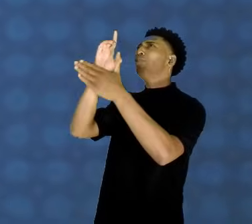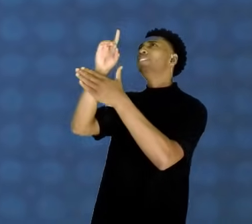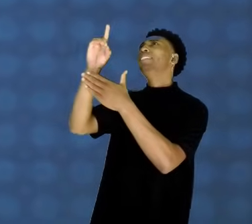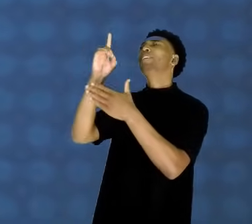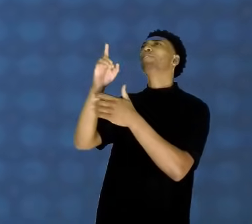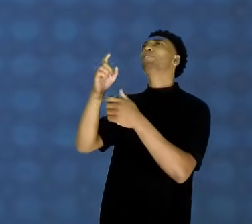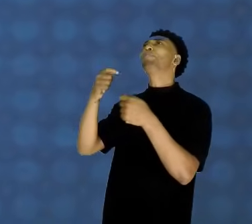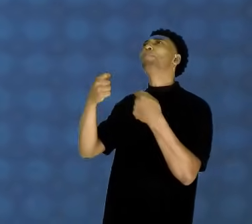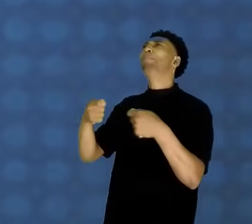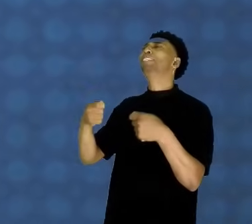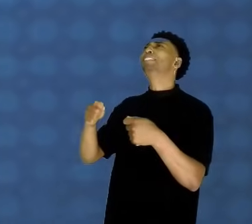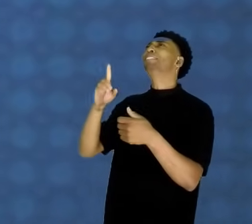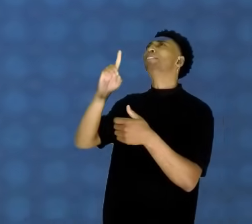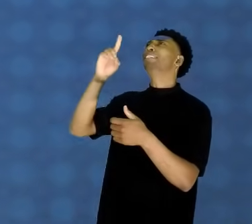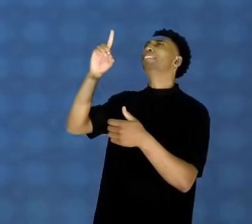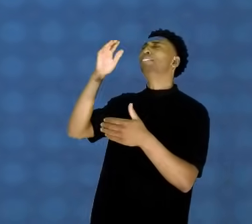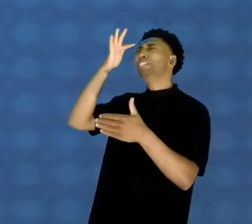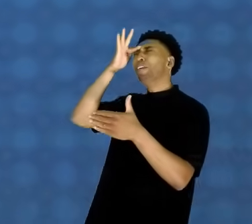irritantemente